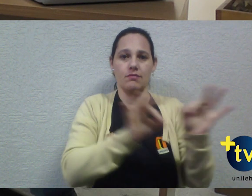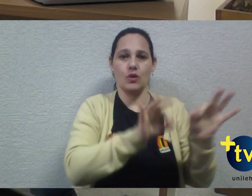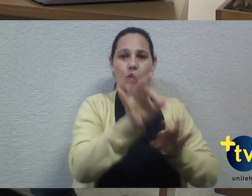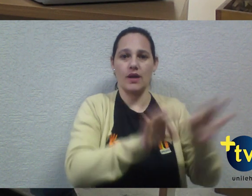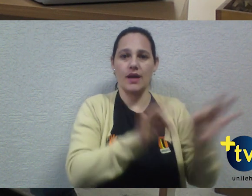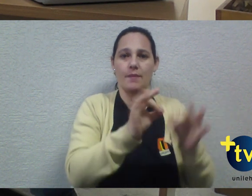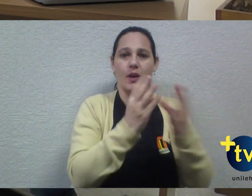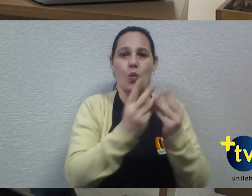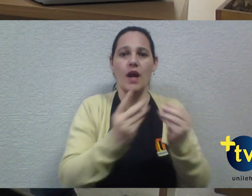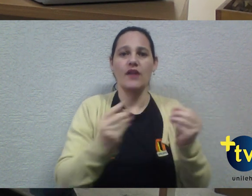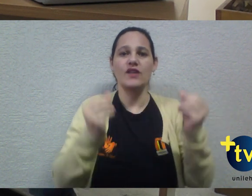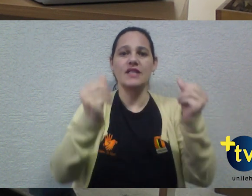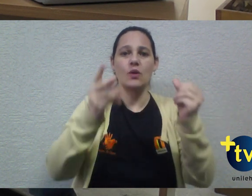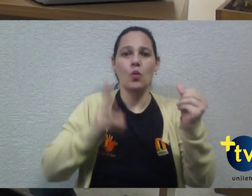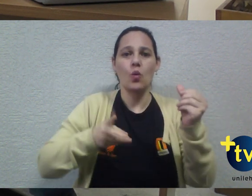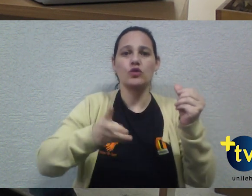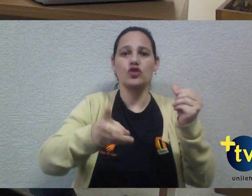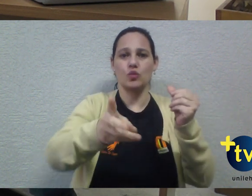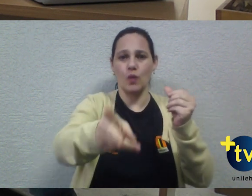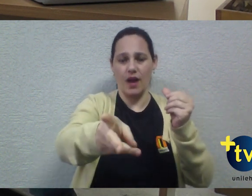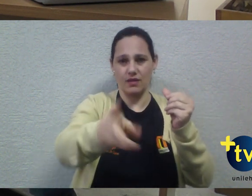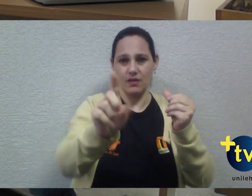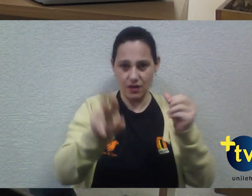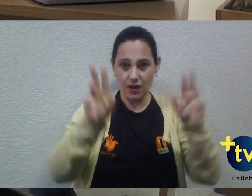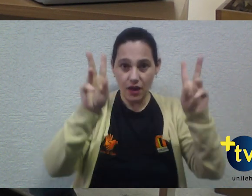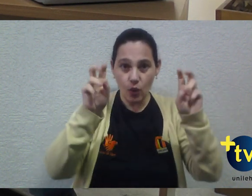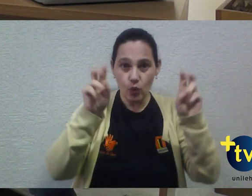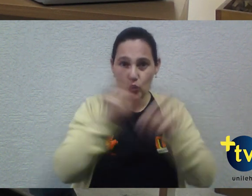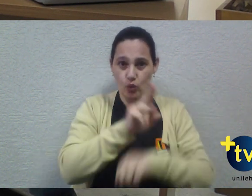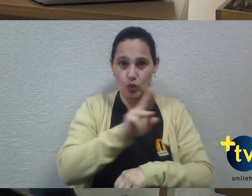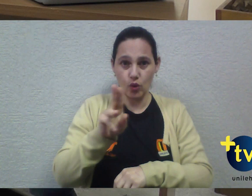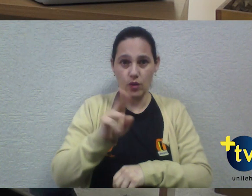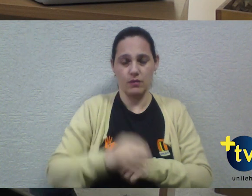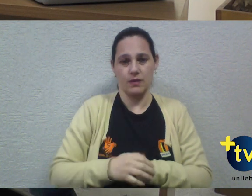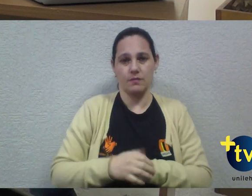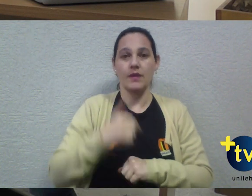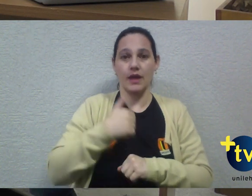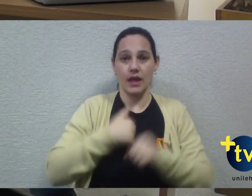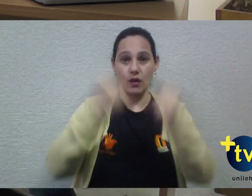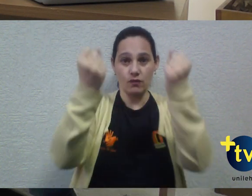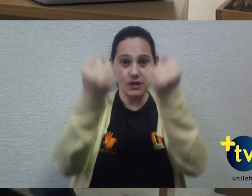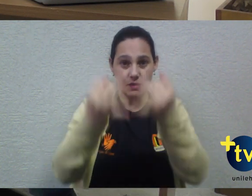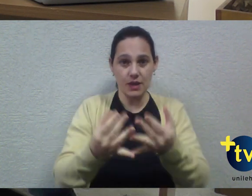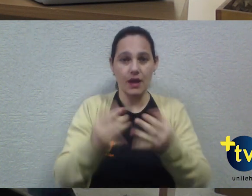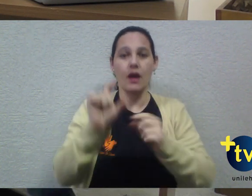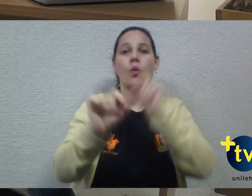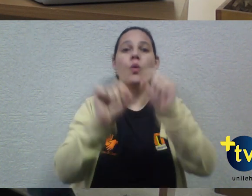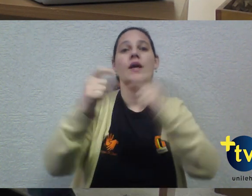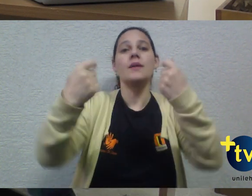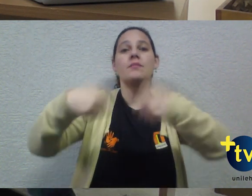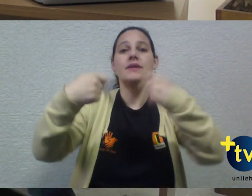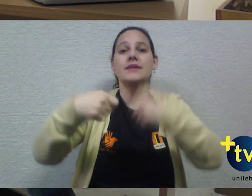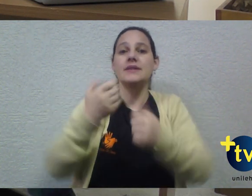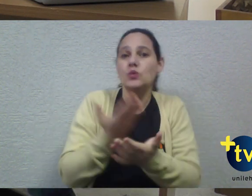E aqui eu vou destacar no que precisa estudar nesse ramo da inteligência artificial. Primeiramente, você